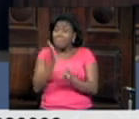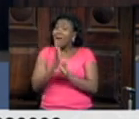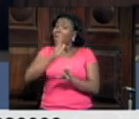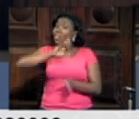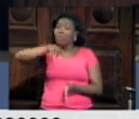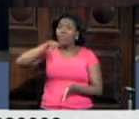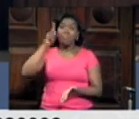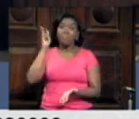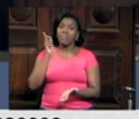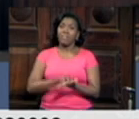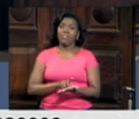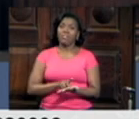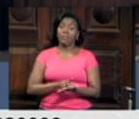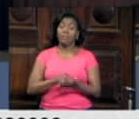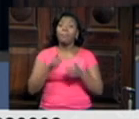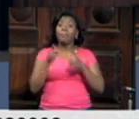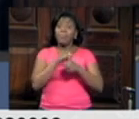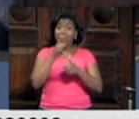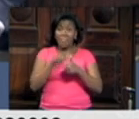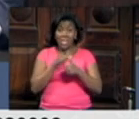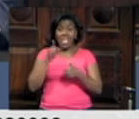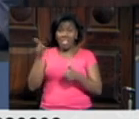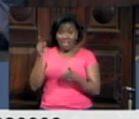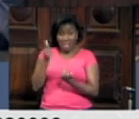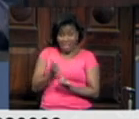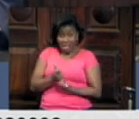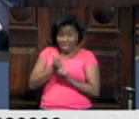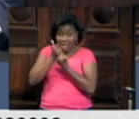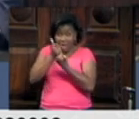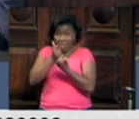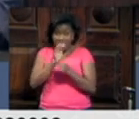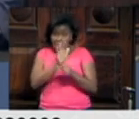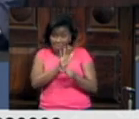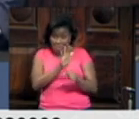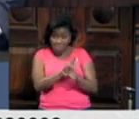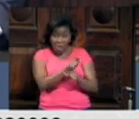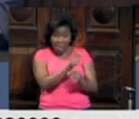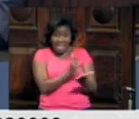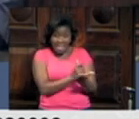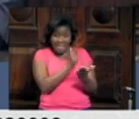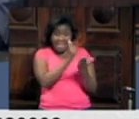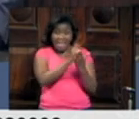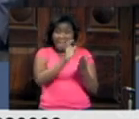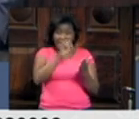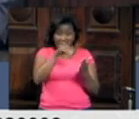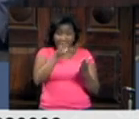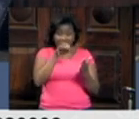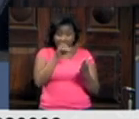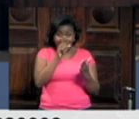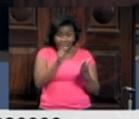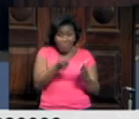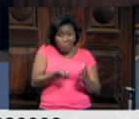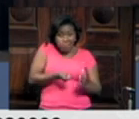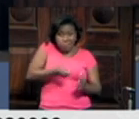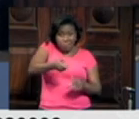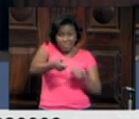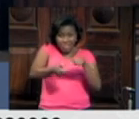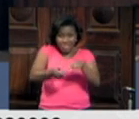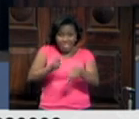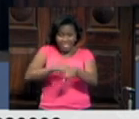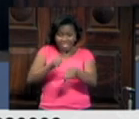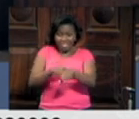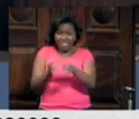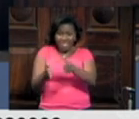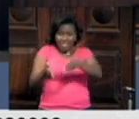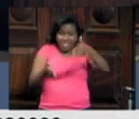verdade, primeiro, que ele apoiou a emenda que dava a José Sarney o 5º ano de